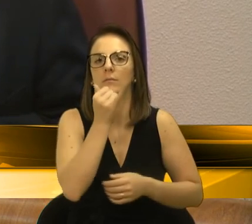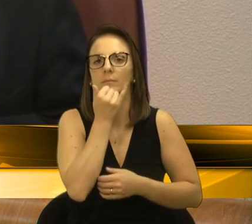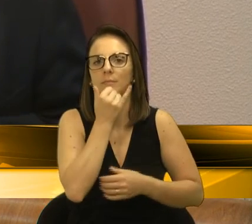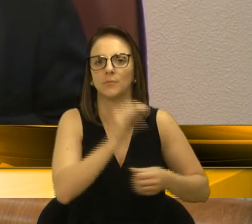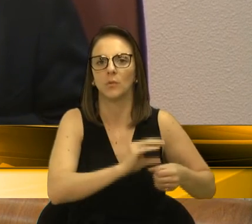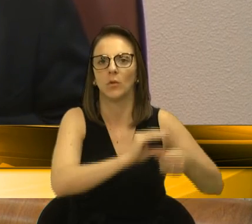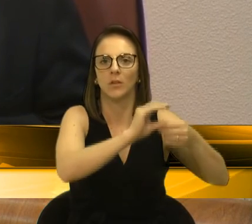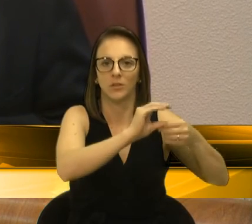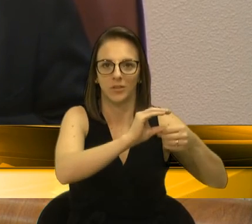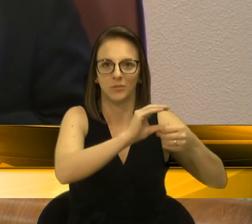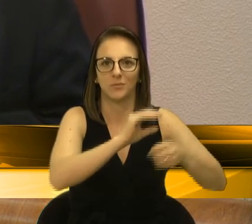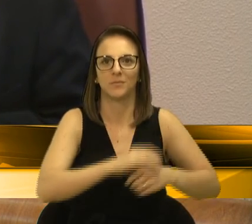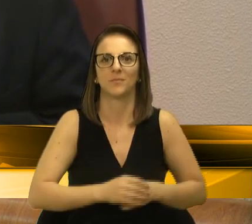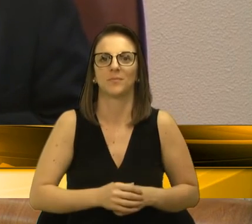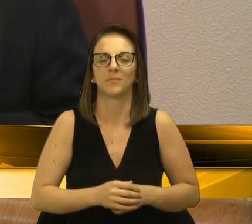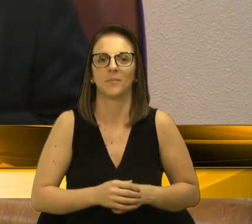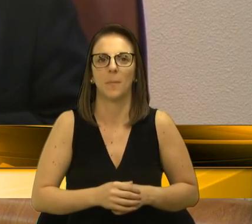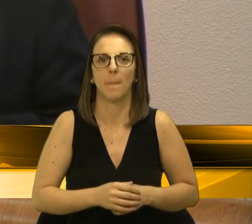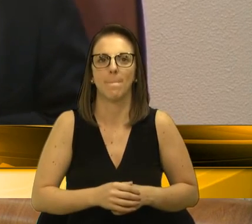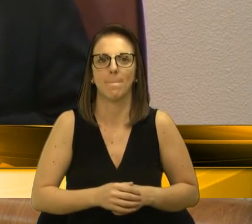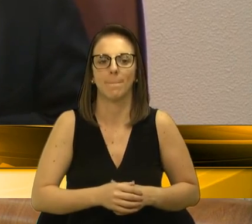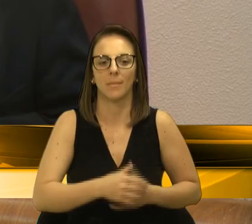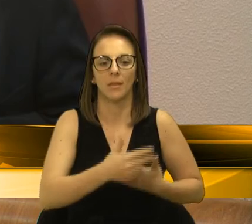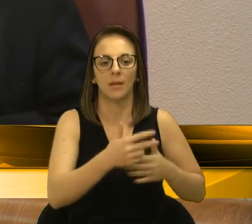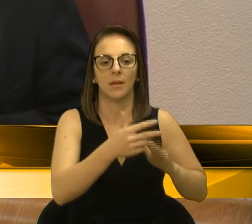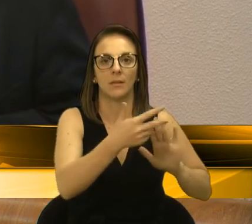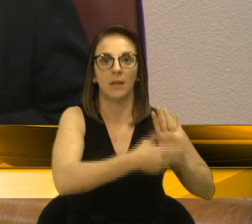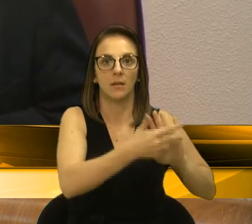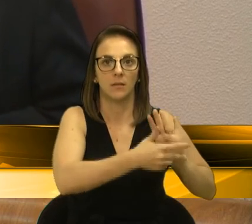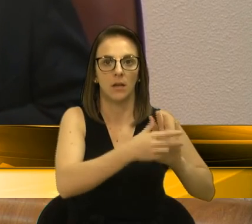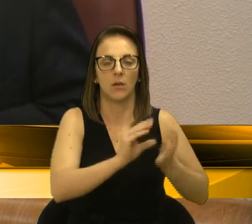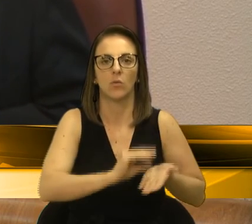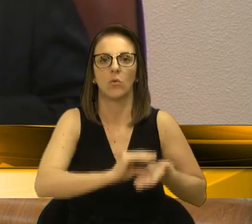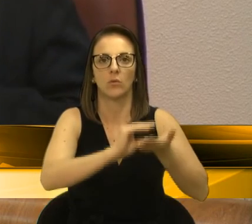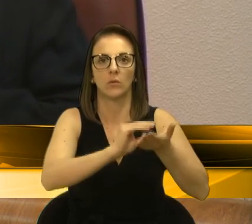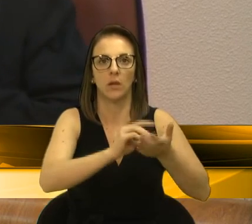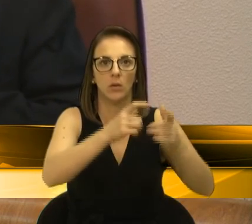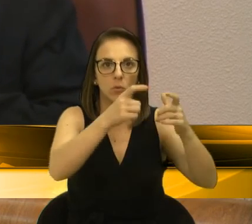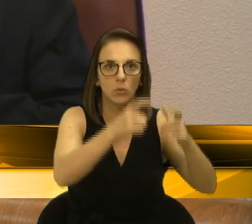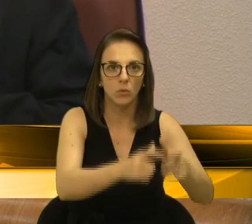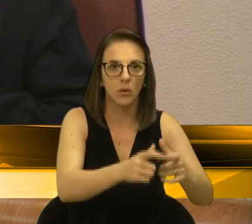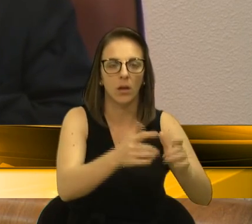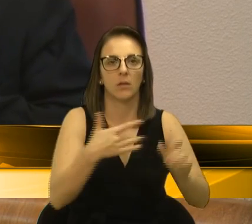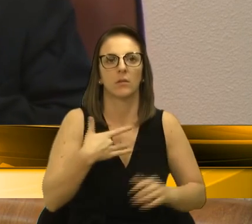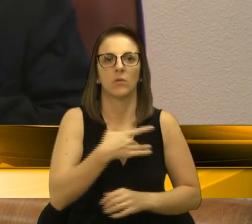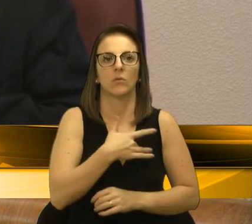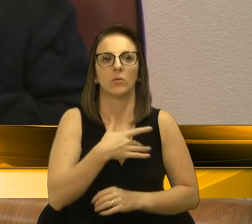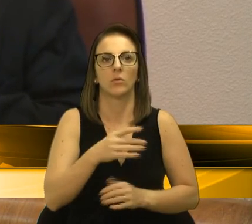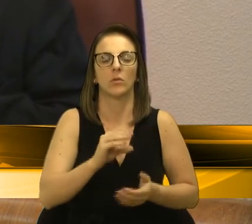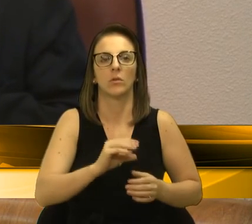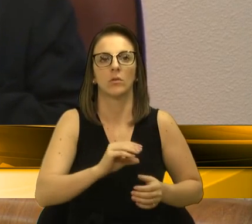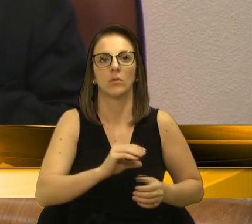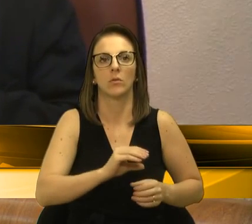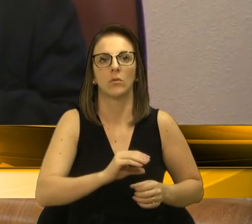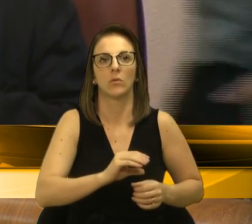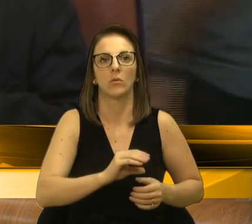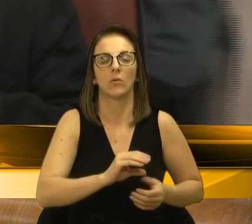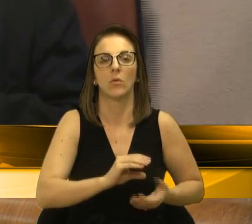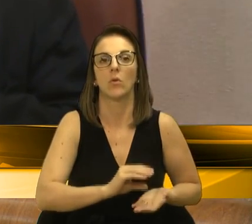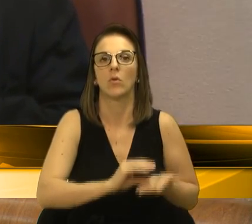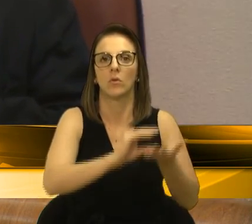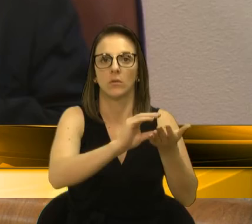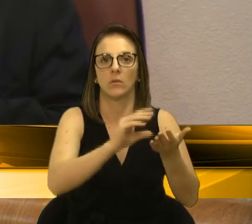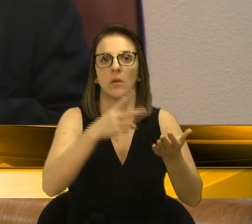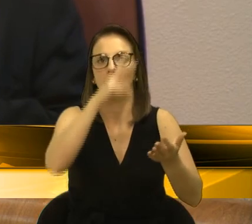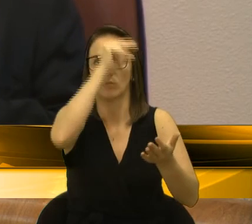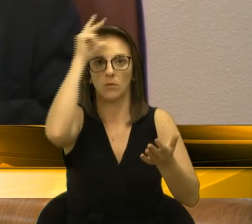Inciso 3º. Os Conselhos Locais de Saúde. Artigo 4º. O Conselho Municipal de Saúde, CMS, instância colegiada